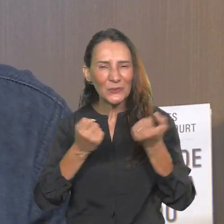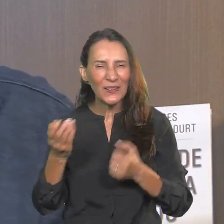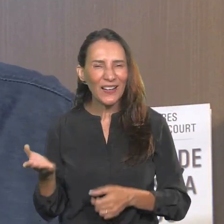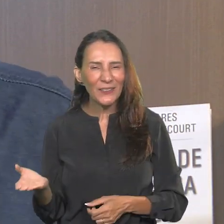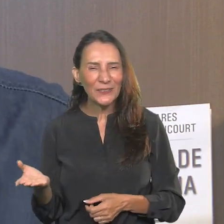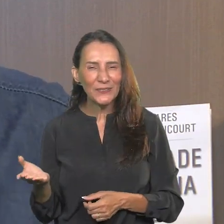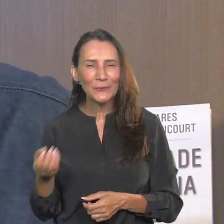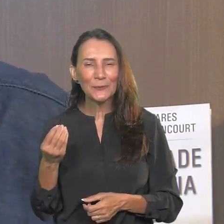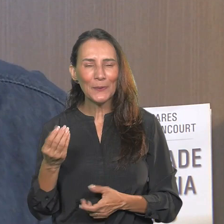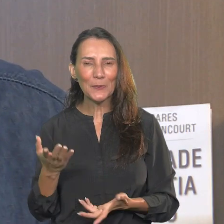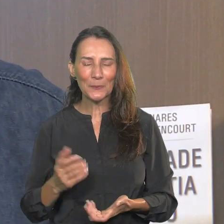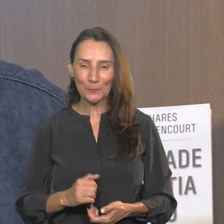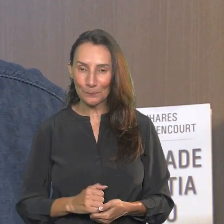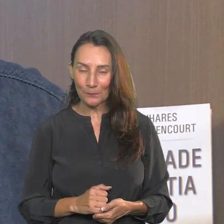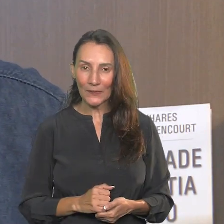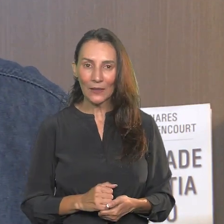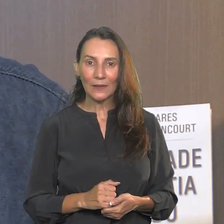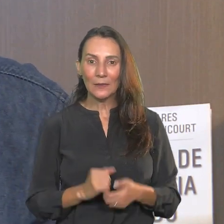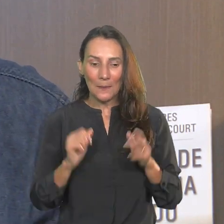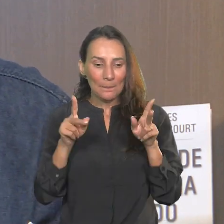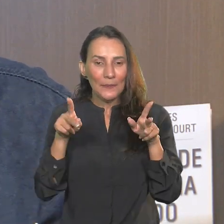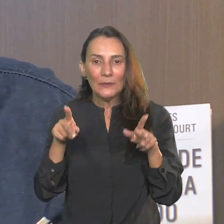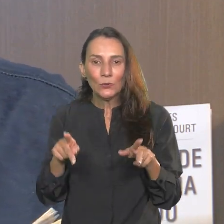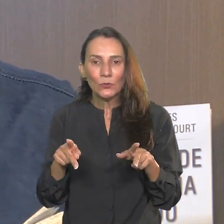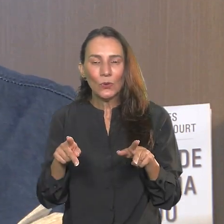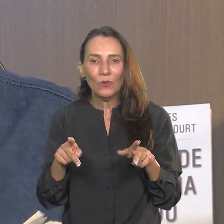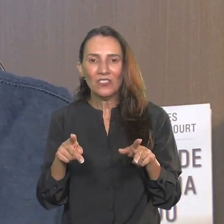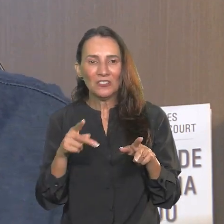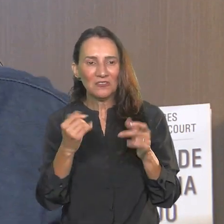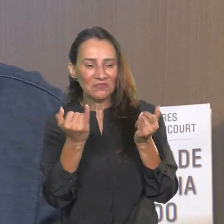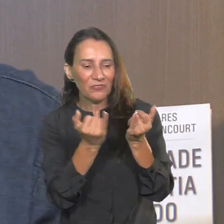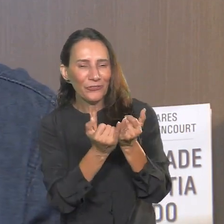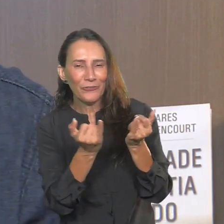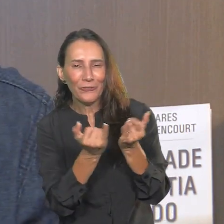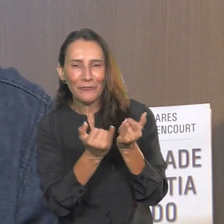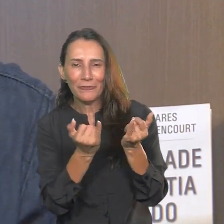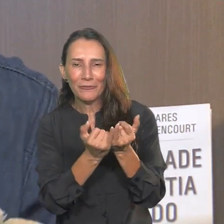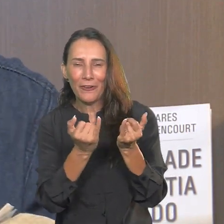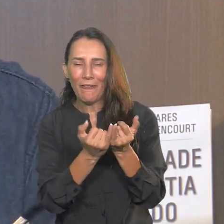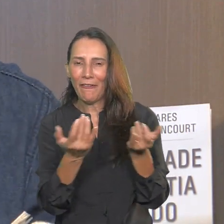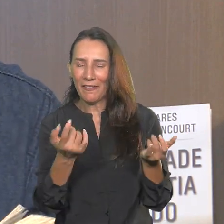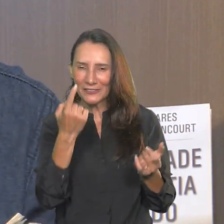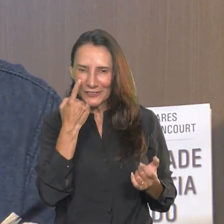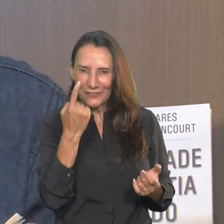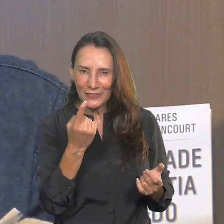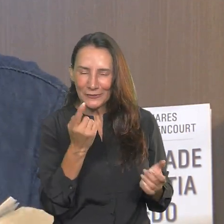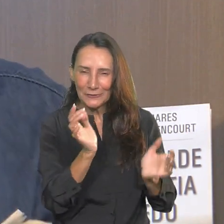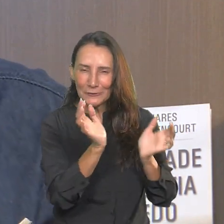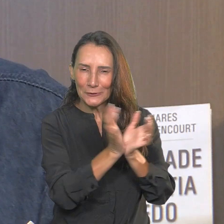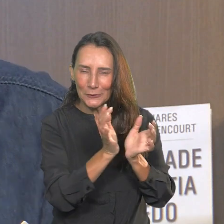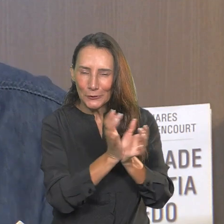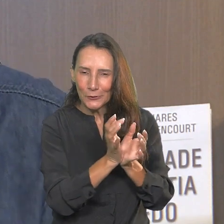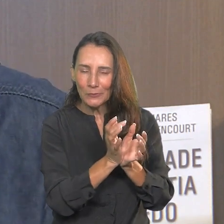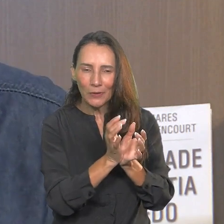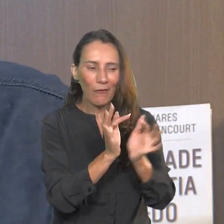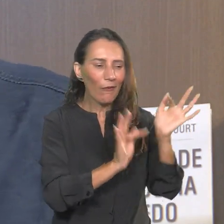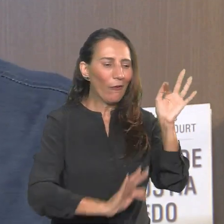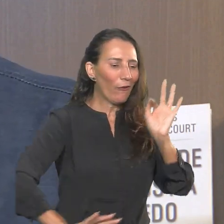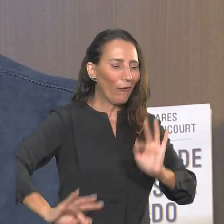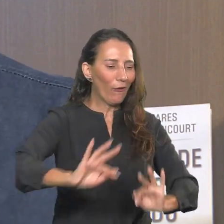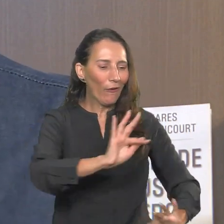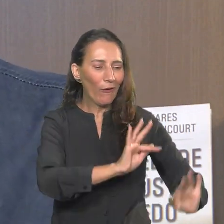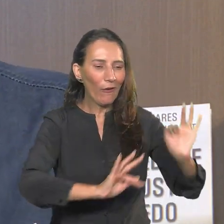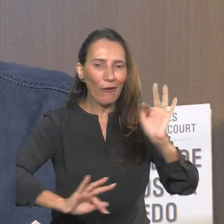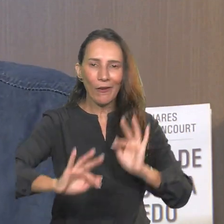Caluniadores, fofoqueiro. Aí os sites de fofoca, inclusive fuxico